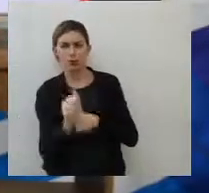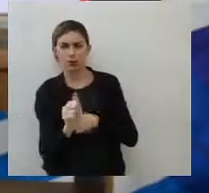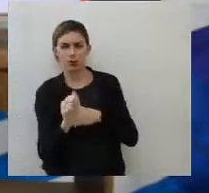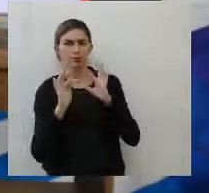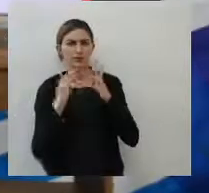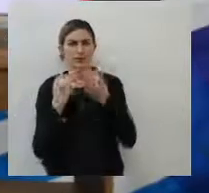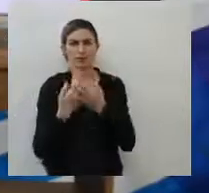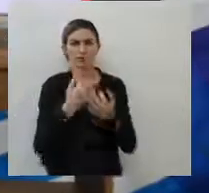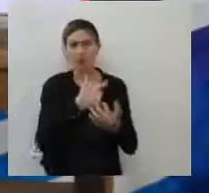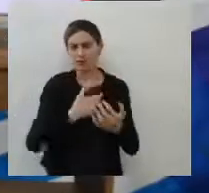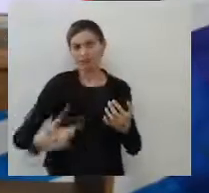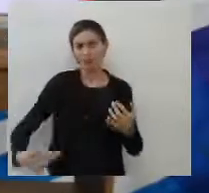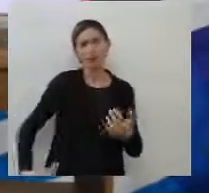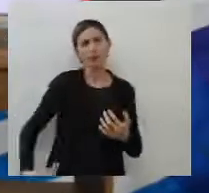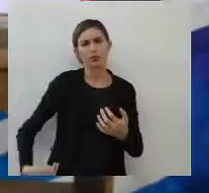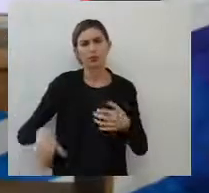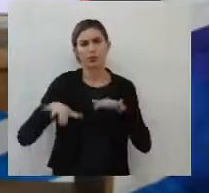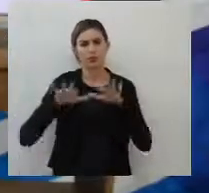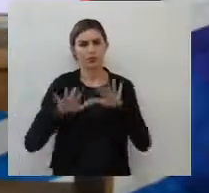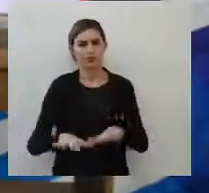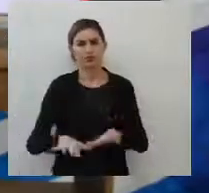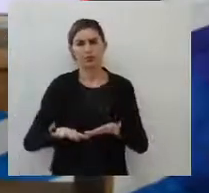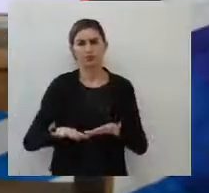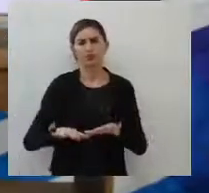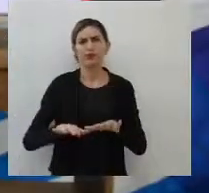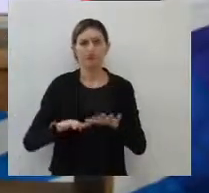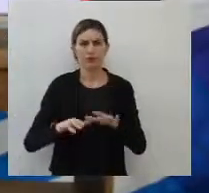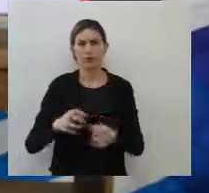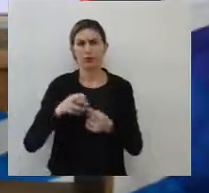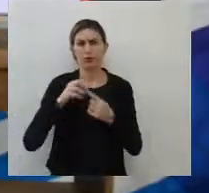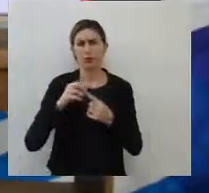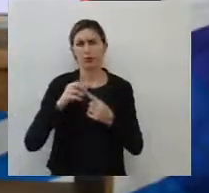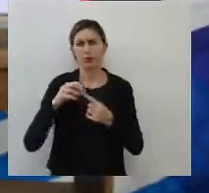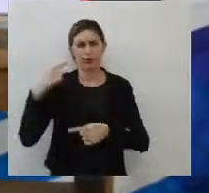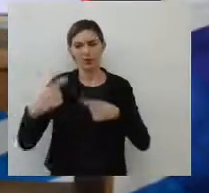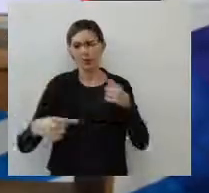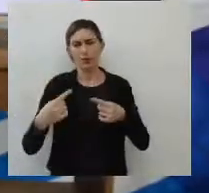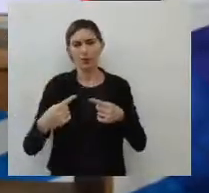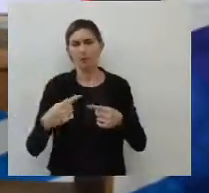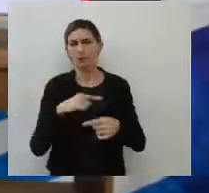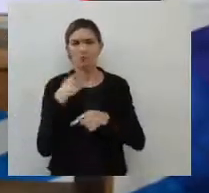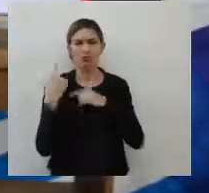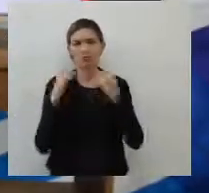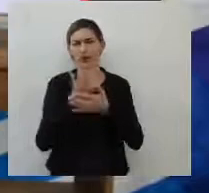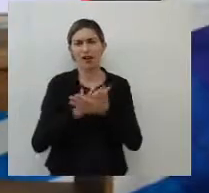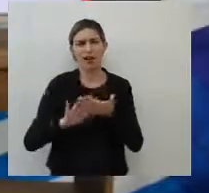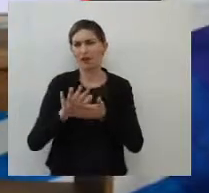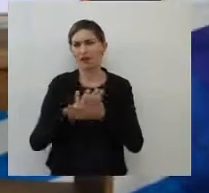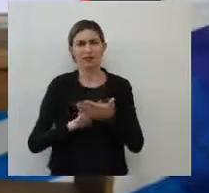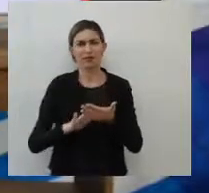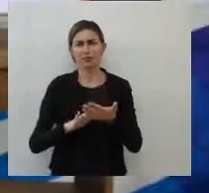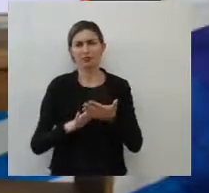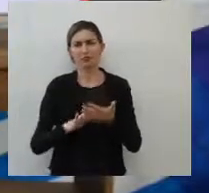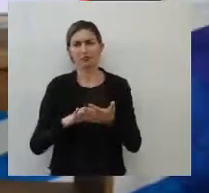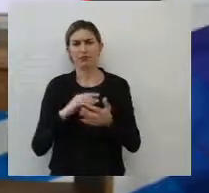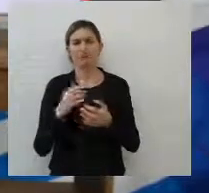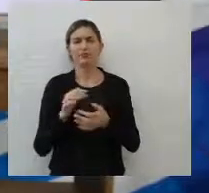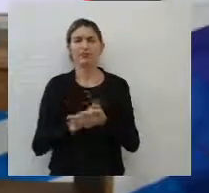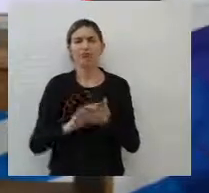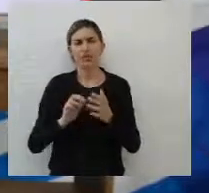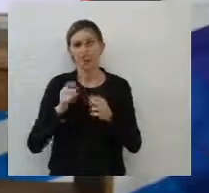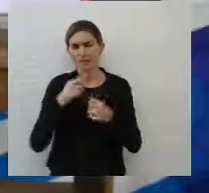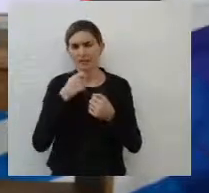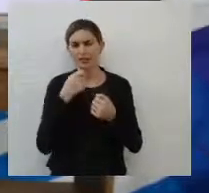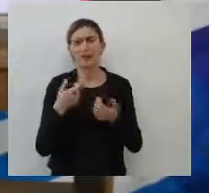E a república foi feita sem disparar um único tiro, sem derramar uma única gota de sangue. E